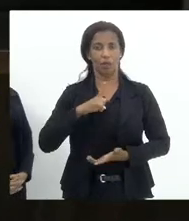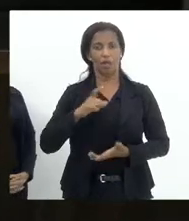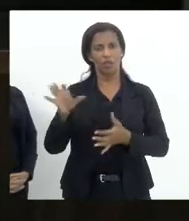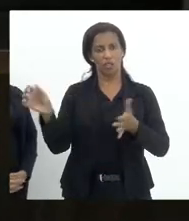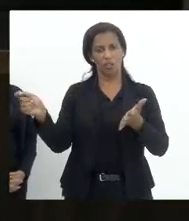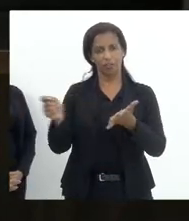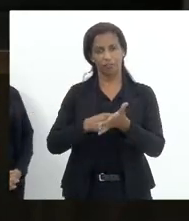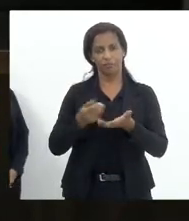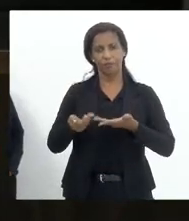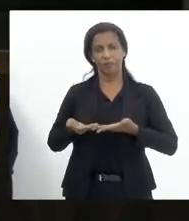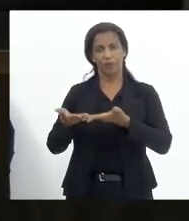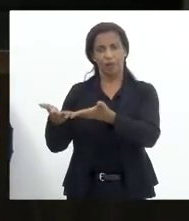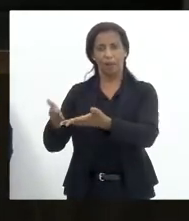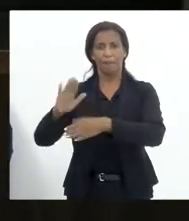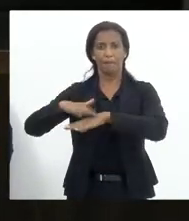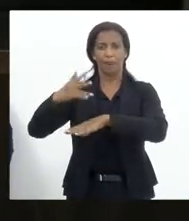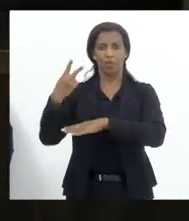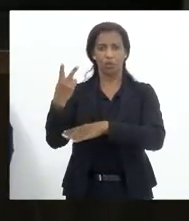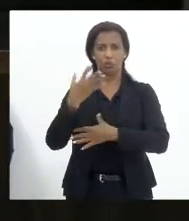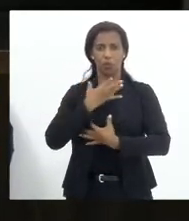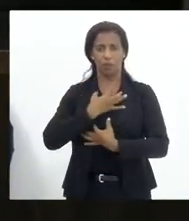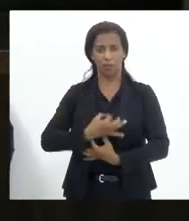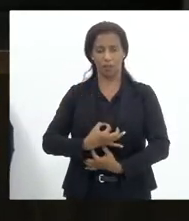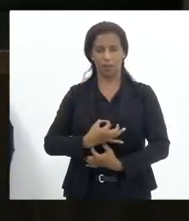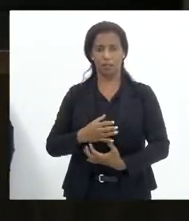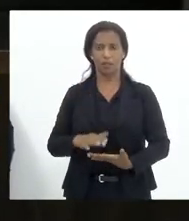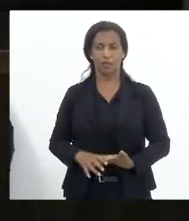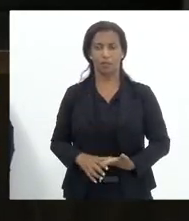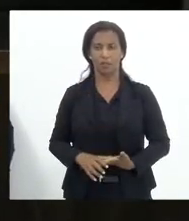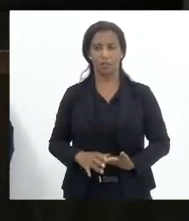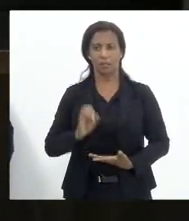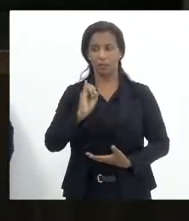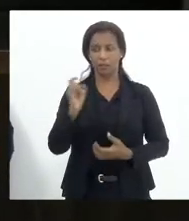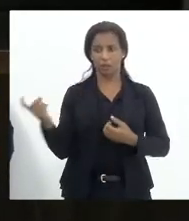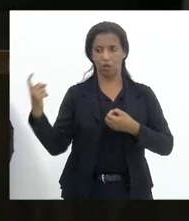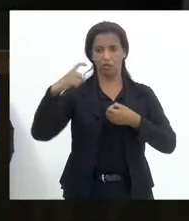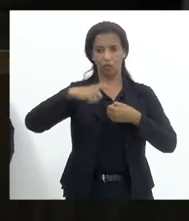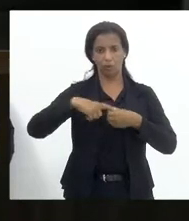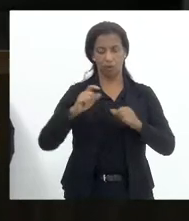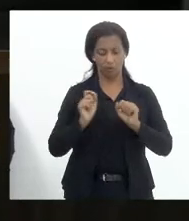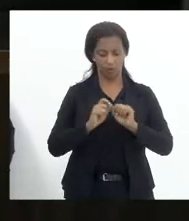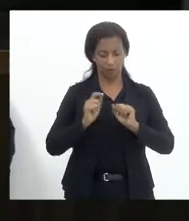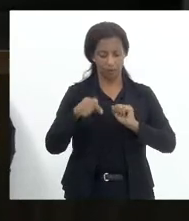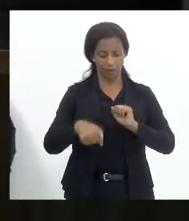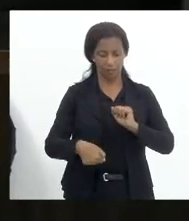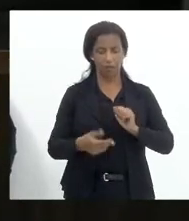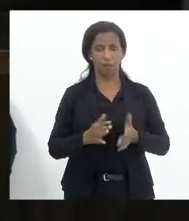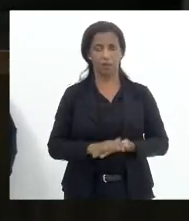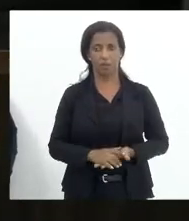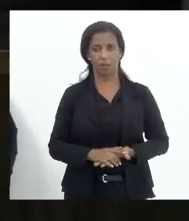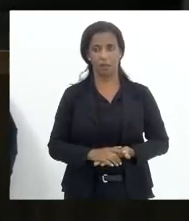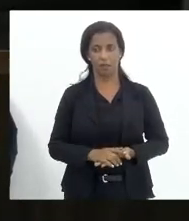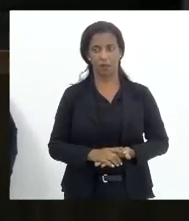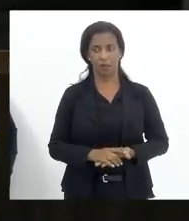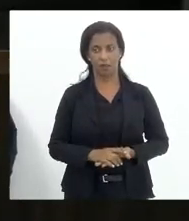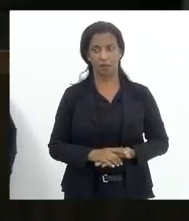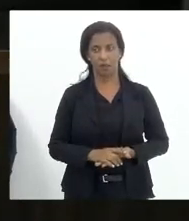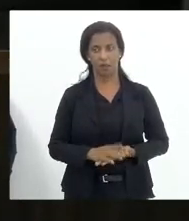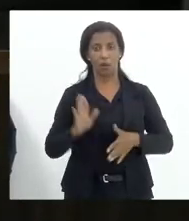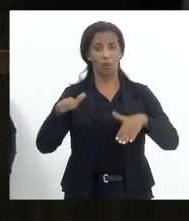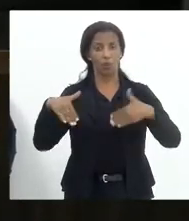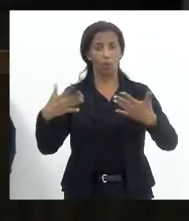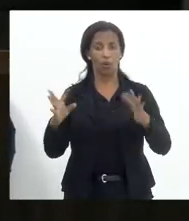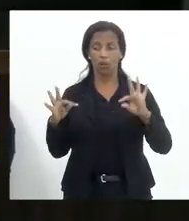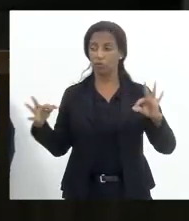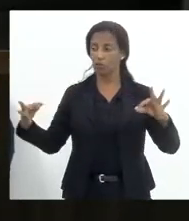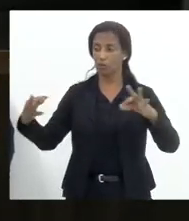autorizado inclusive mais de duas medalhas E se nós voltarmos fazer aqui é quando nós